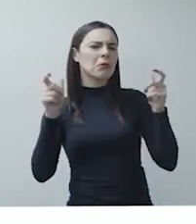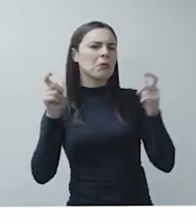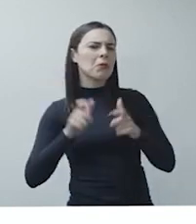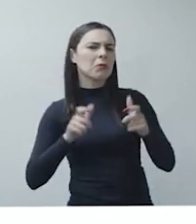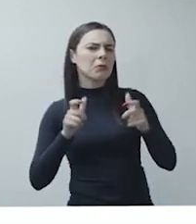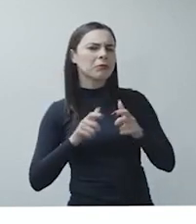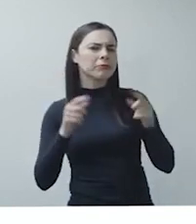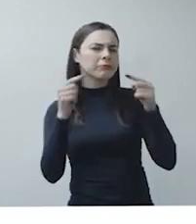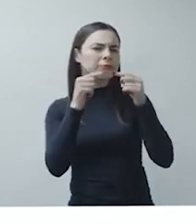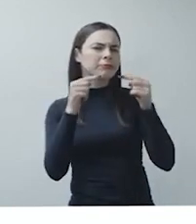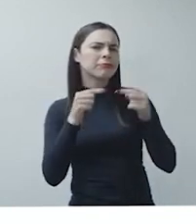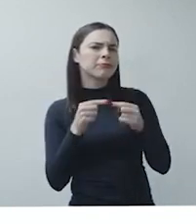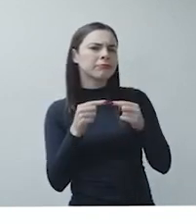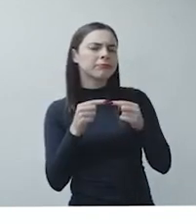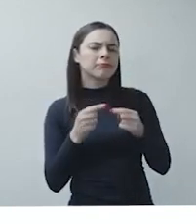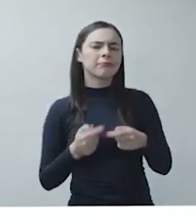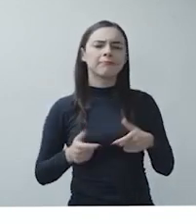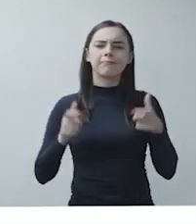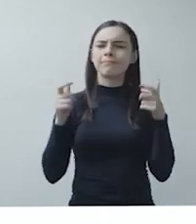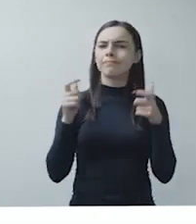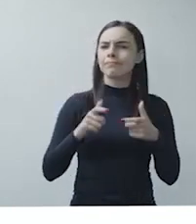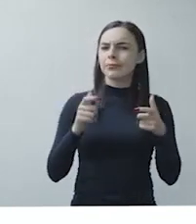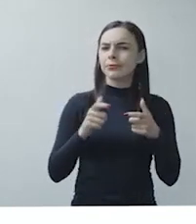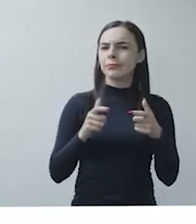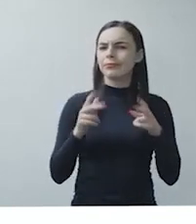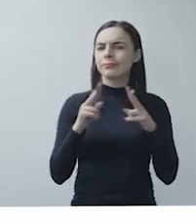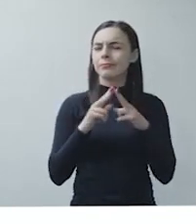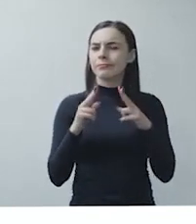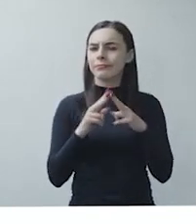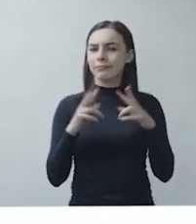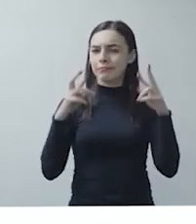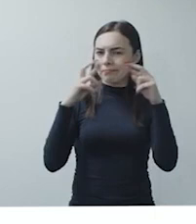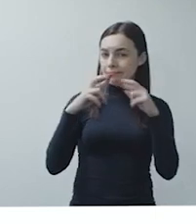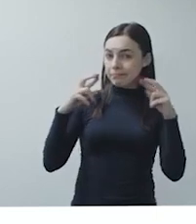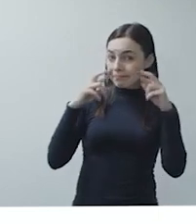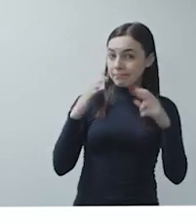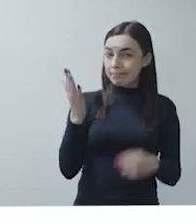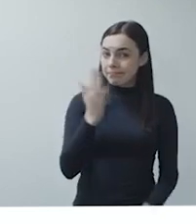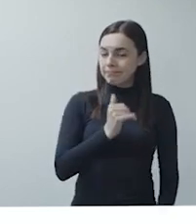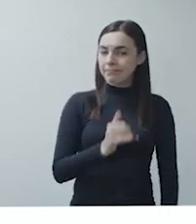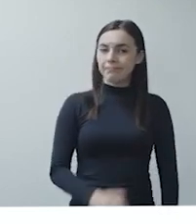desse meu tênis? Onde tem um parzinho aqui? Vamos observar?